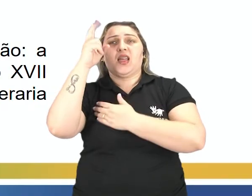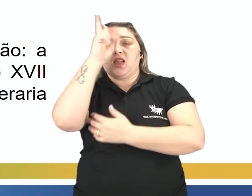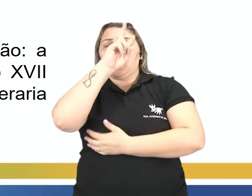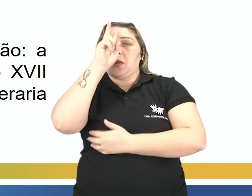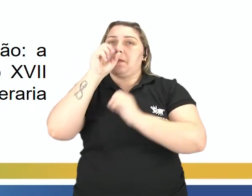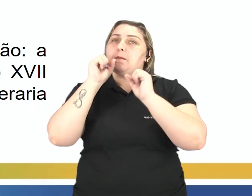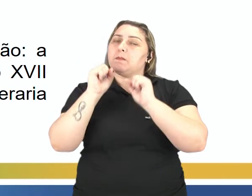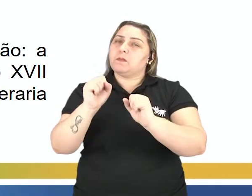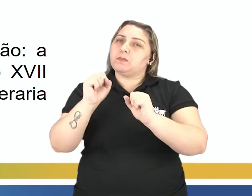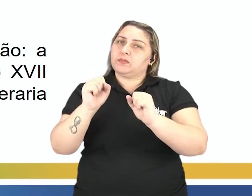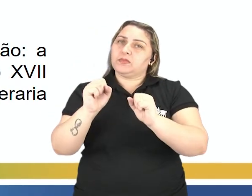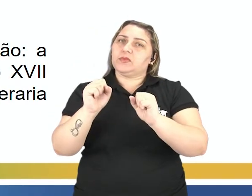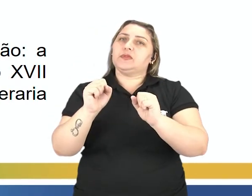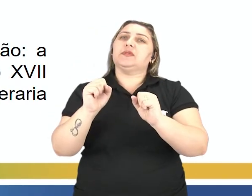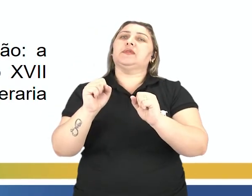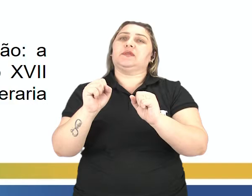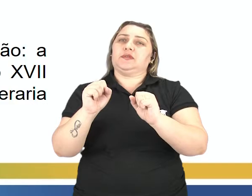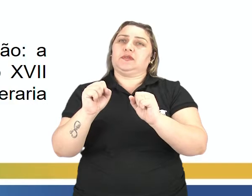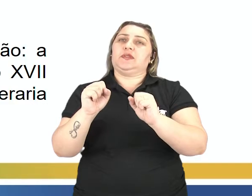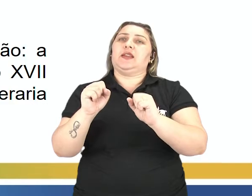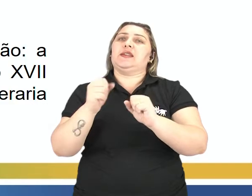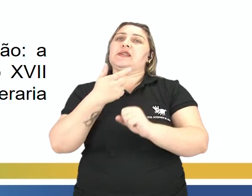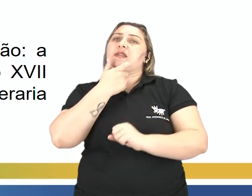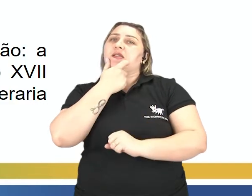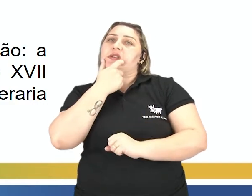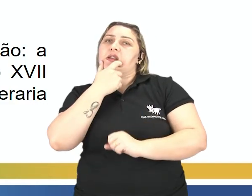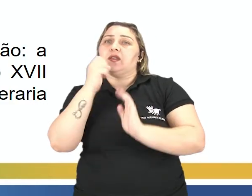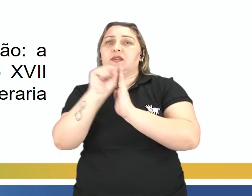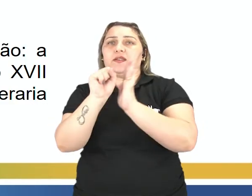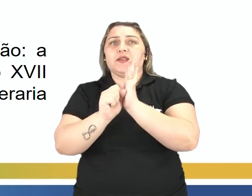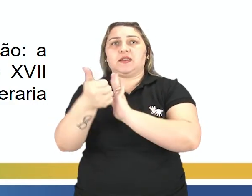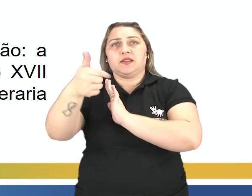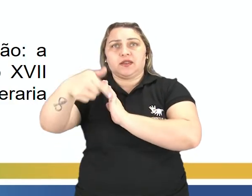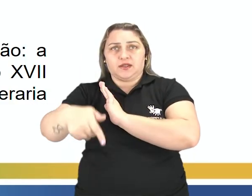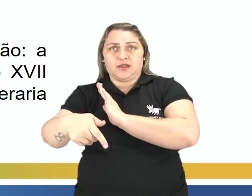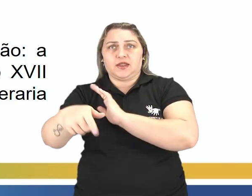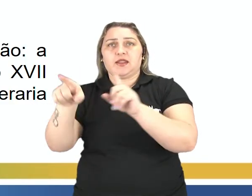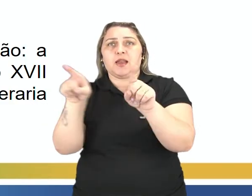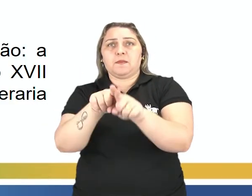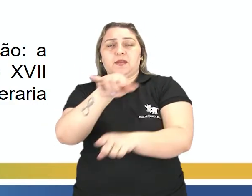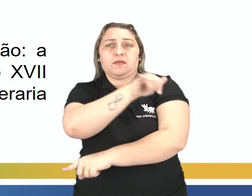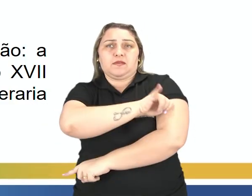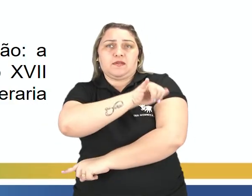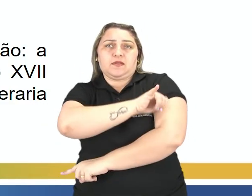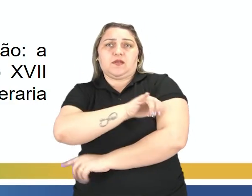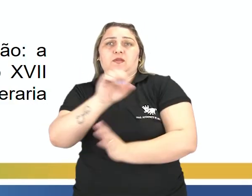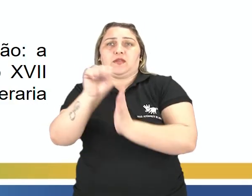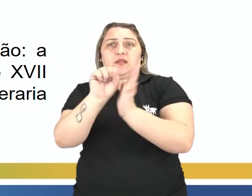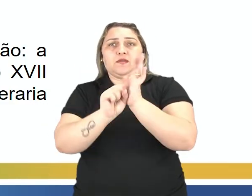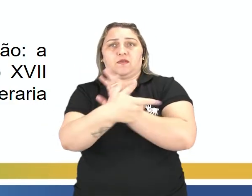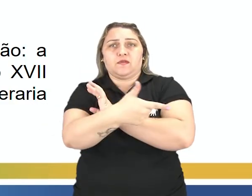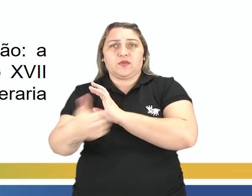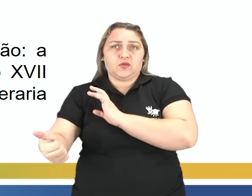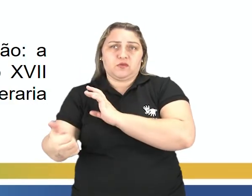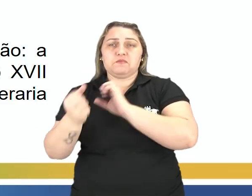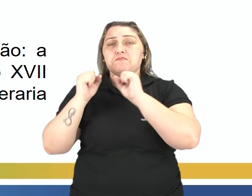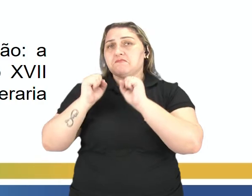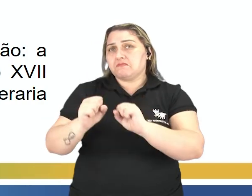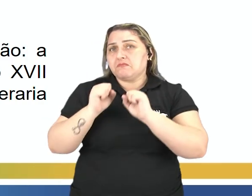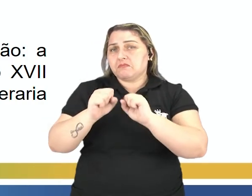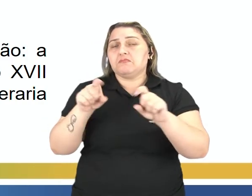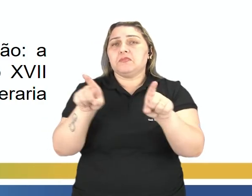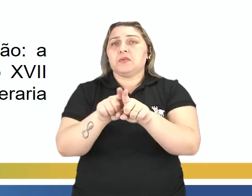eles vão ficar por conta da nossa imaginação, tá? A história ela pode se passar tanto na Inglaterra do século